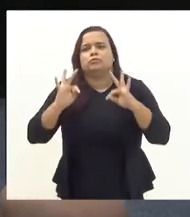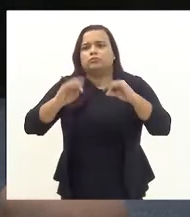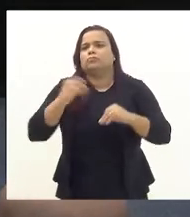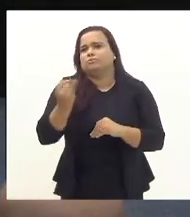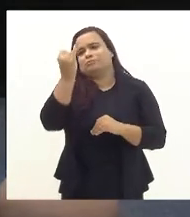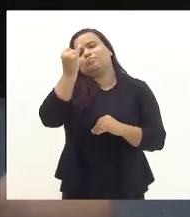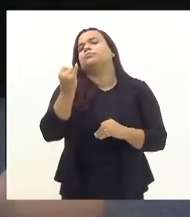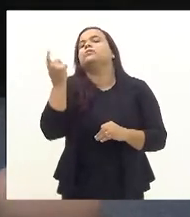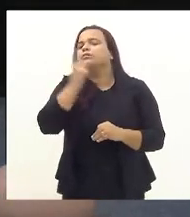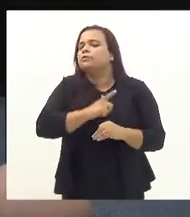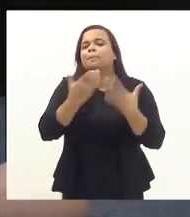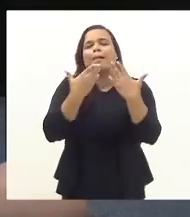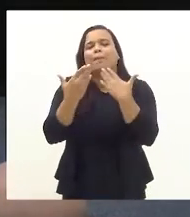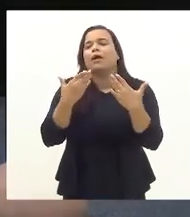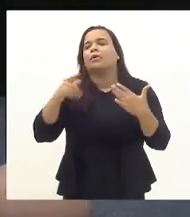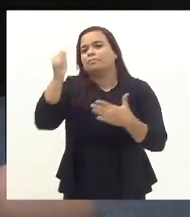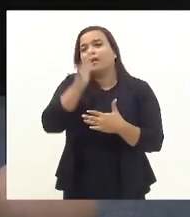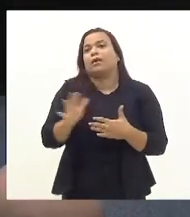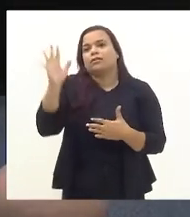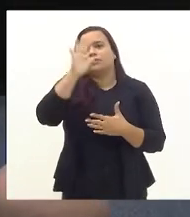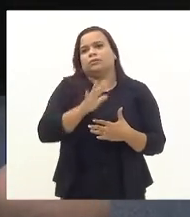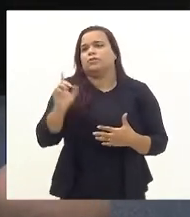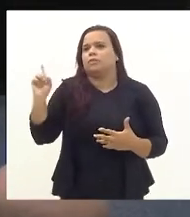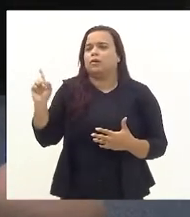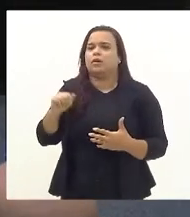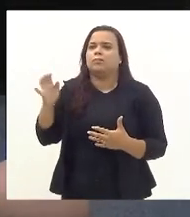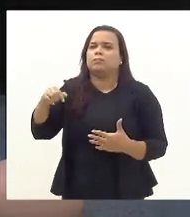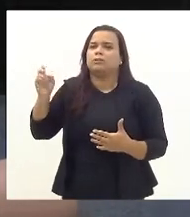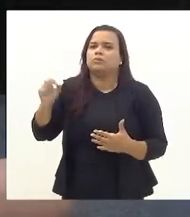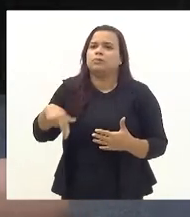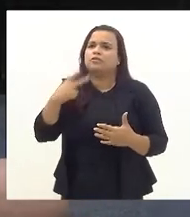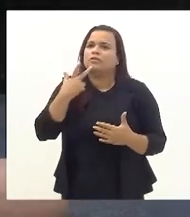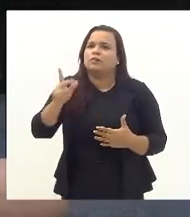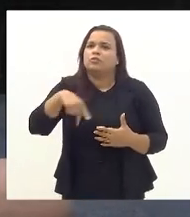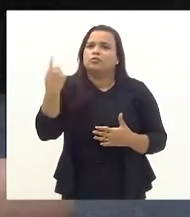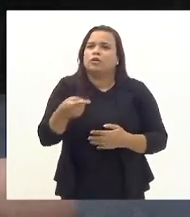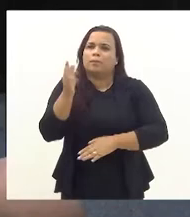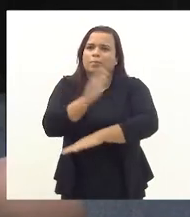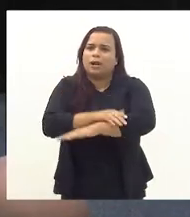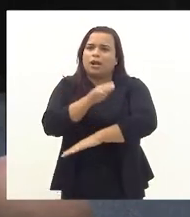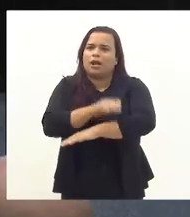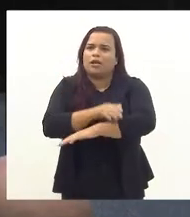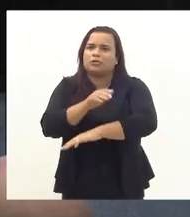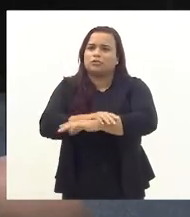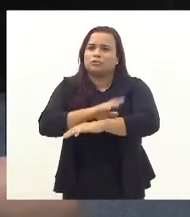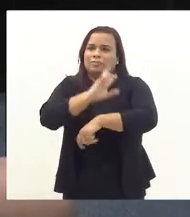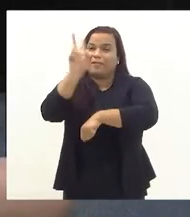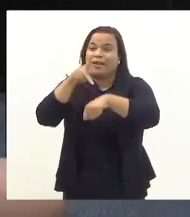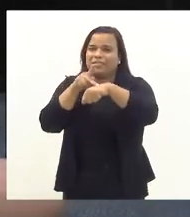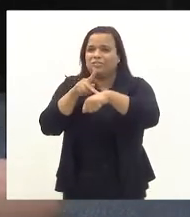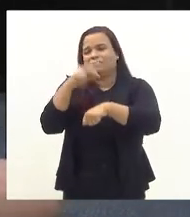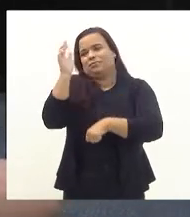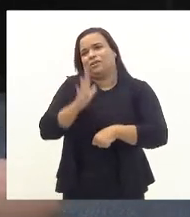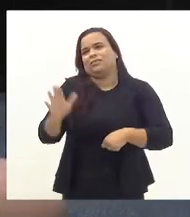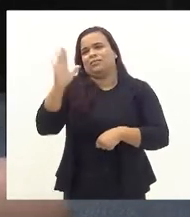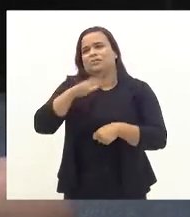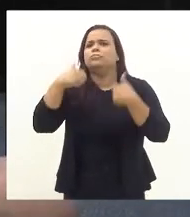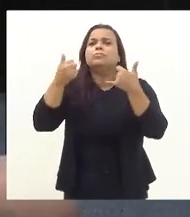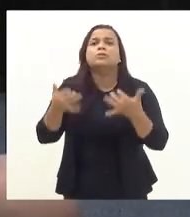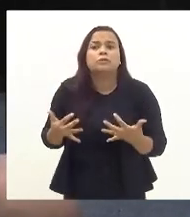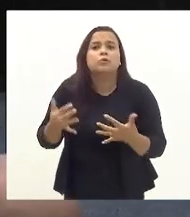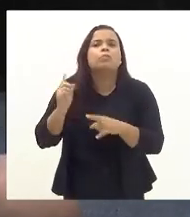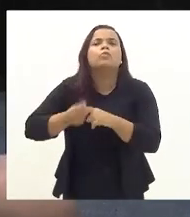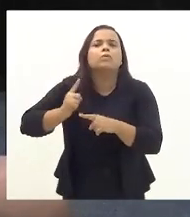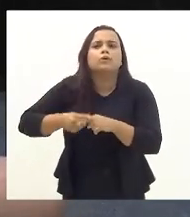Brasil. Né? Como o grande Mindum aqui falou, nós somos o braço da nação, nós somos o braço do Brasil. Por quê? Explico.